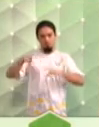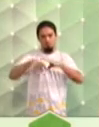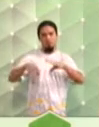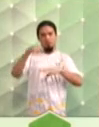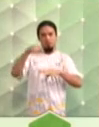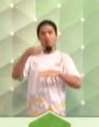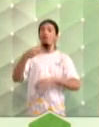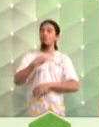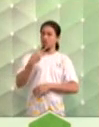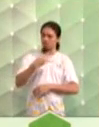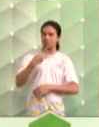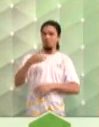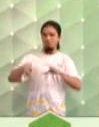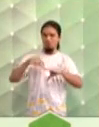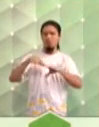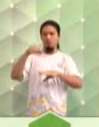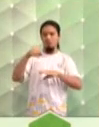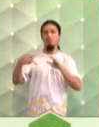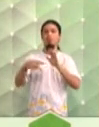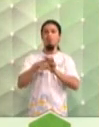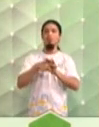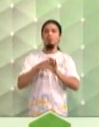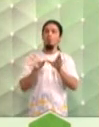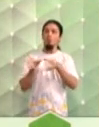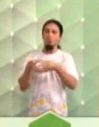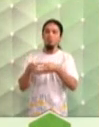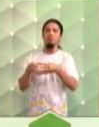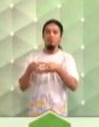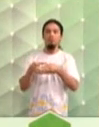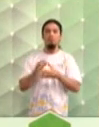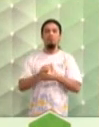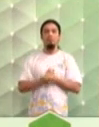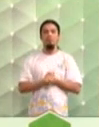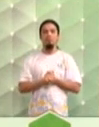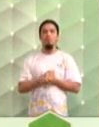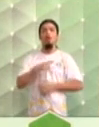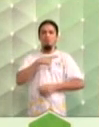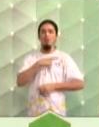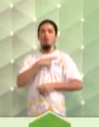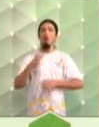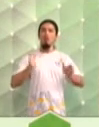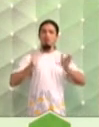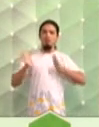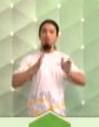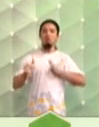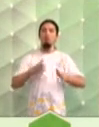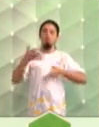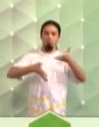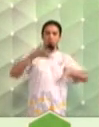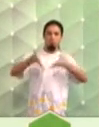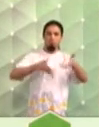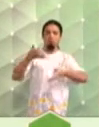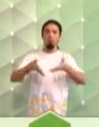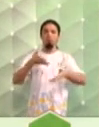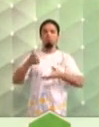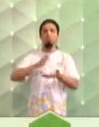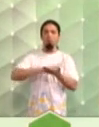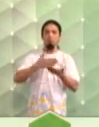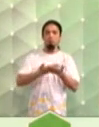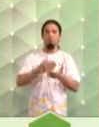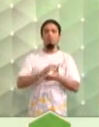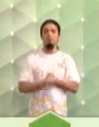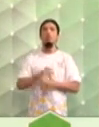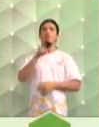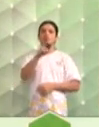sorteio recebido aqui pelo programa da comunidade, vai ser transmitido pela linguagem de Libras também, para você que está aí em casa, fez